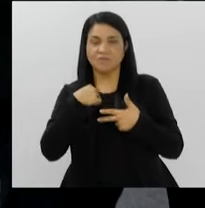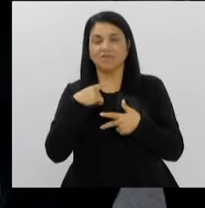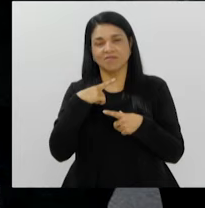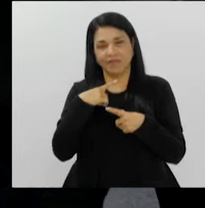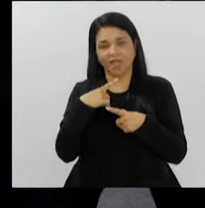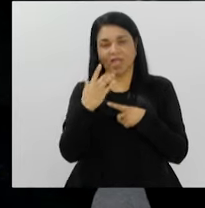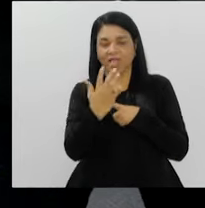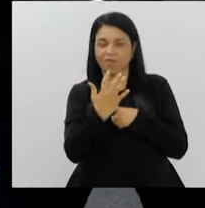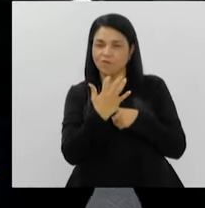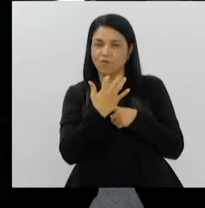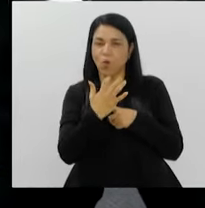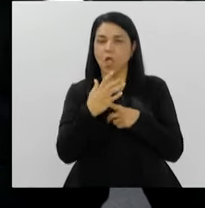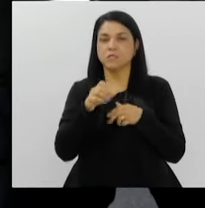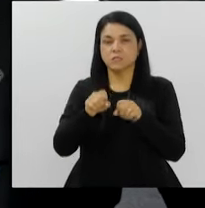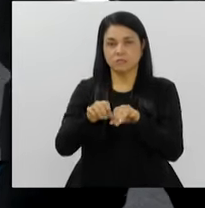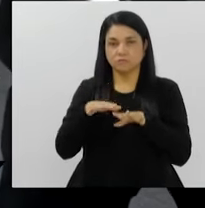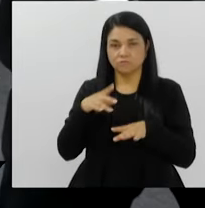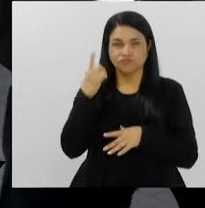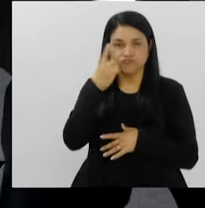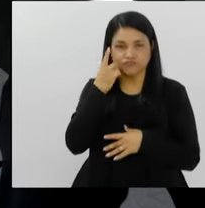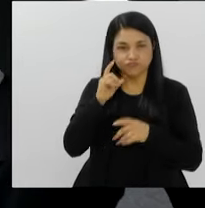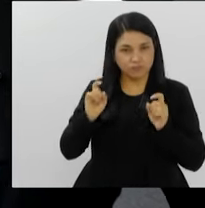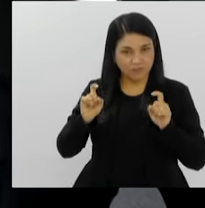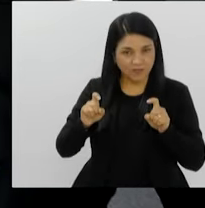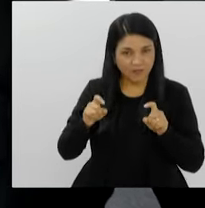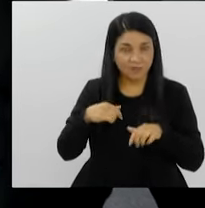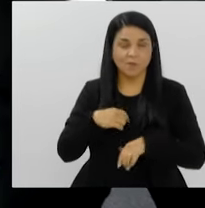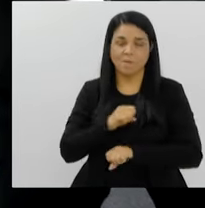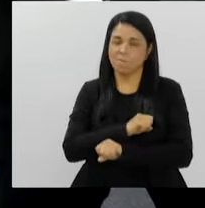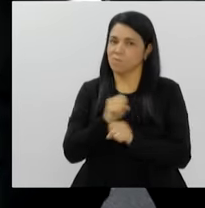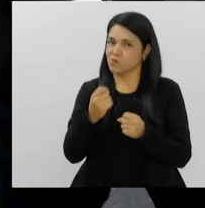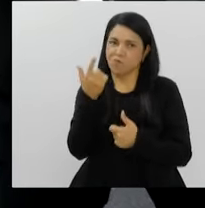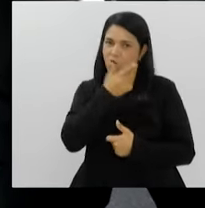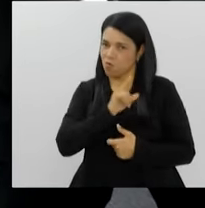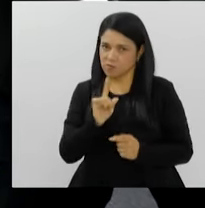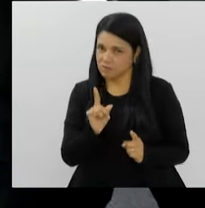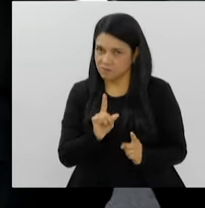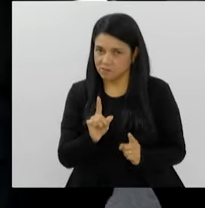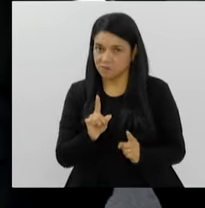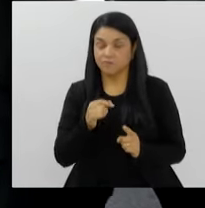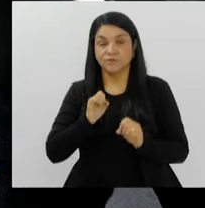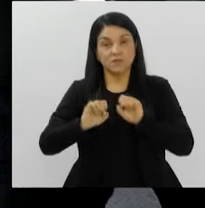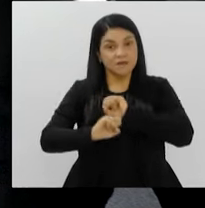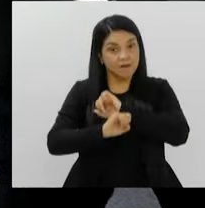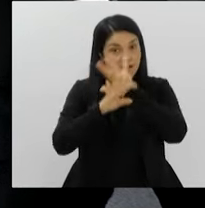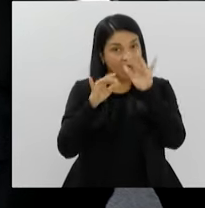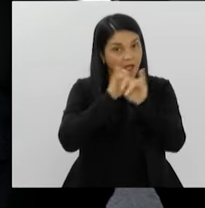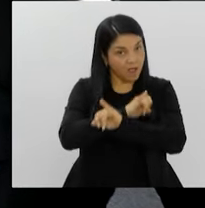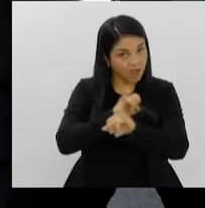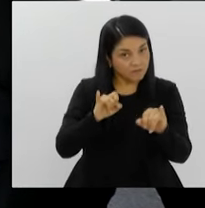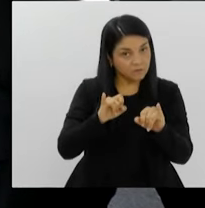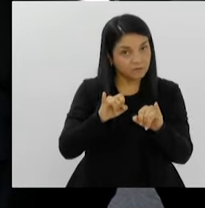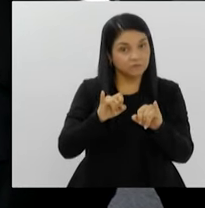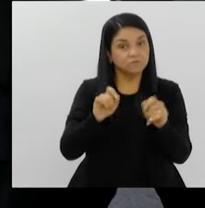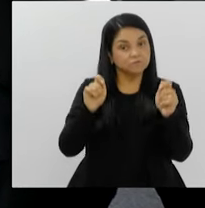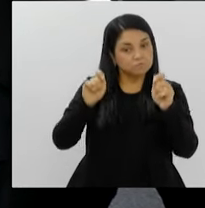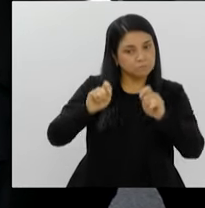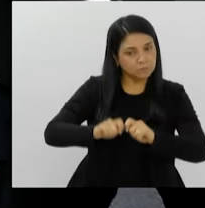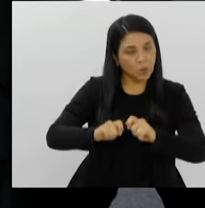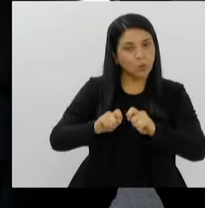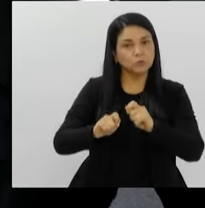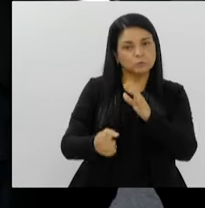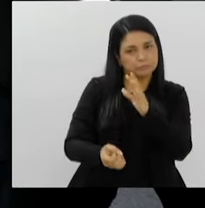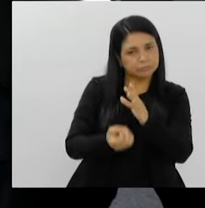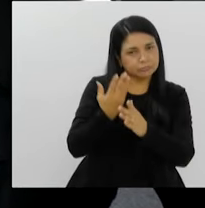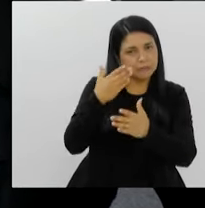ingerência sobre o parlamento, sobretudo sobre os nossos mandatos. Não vão conseguir. Então, quero deixar claro aqui que podem tentar criar